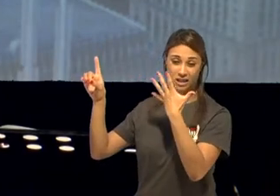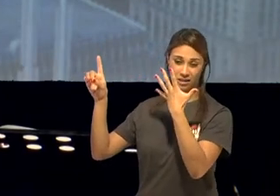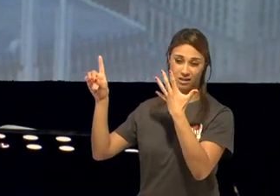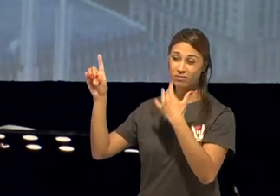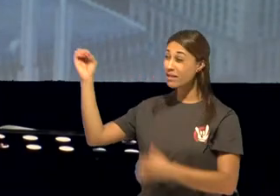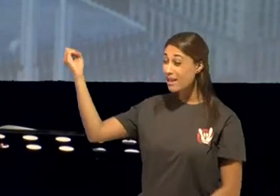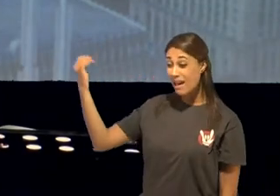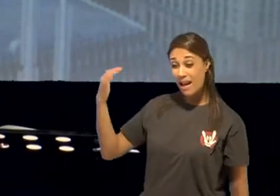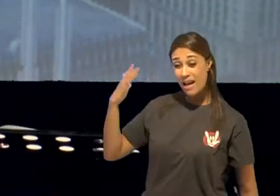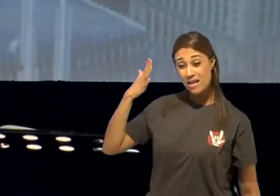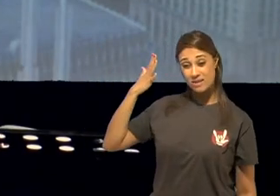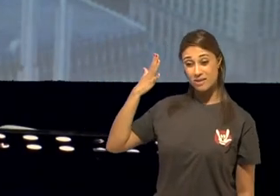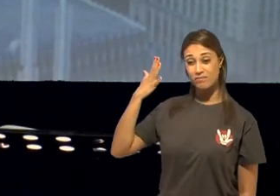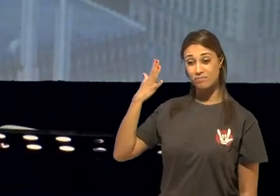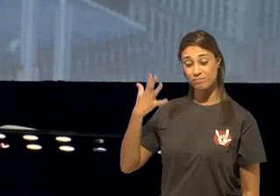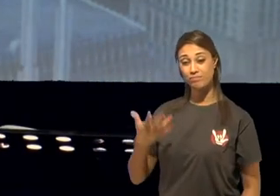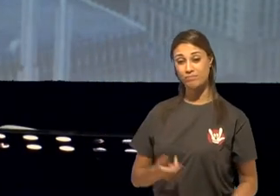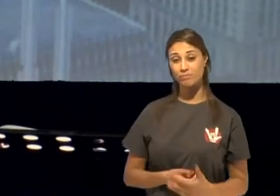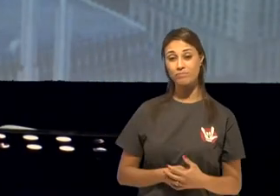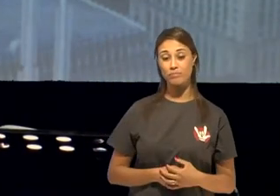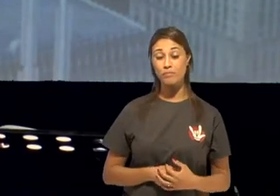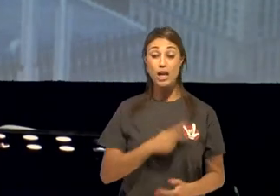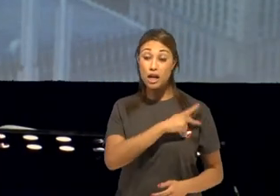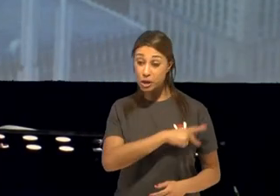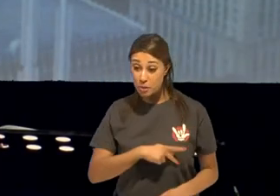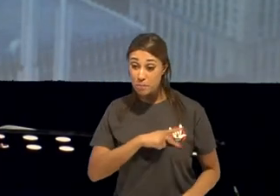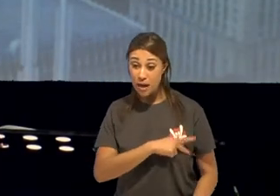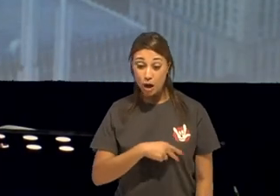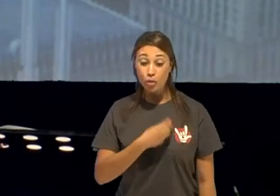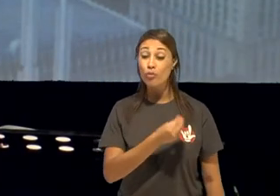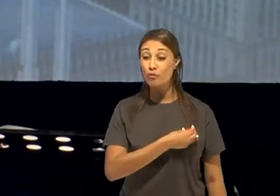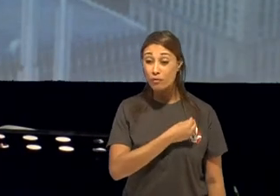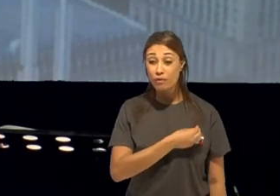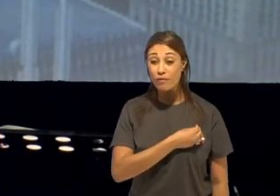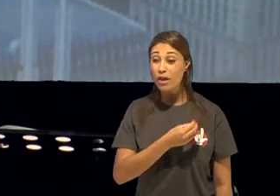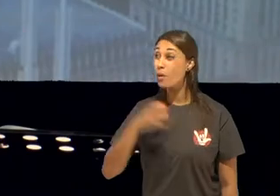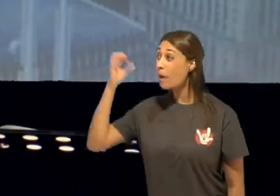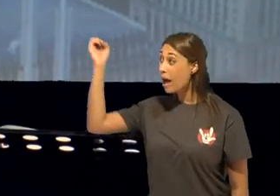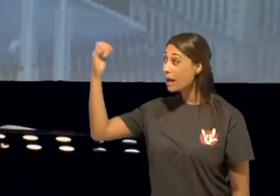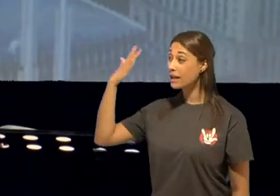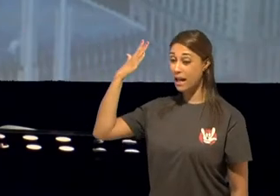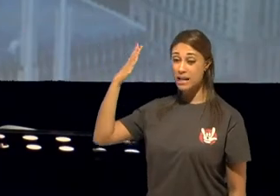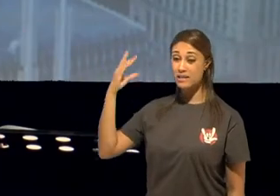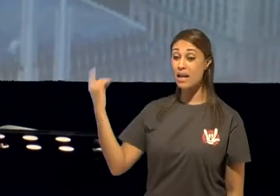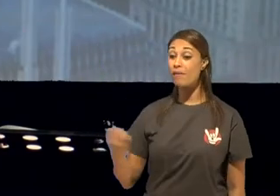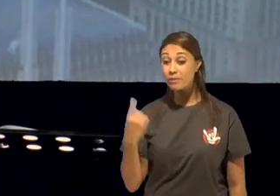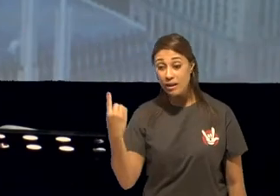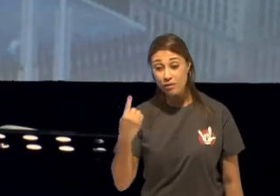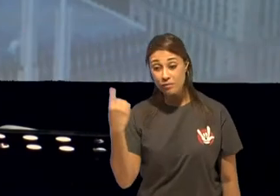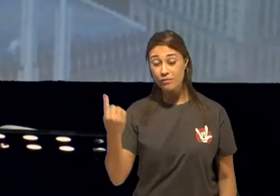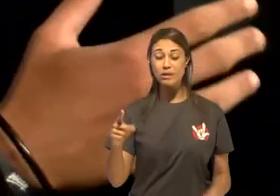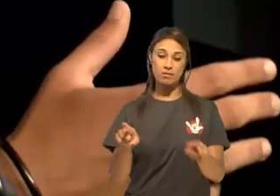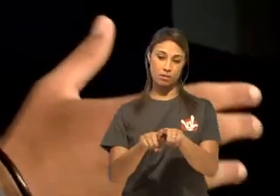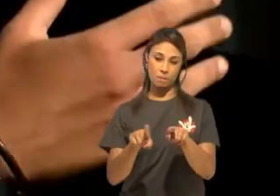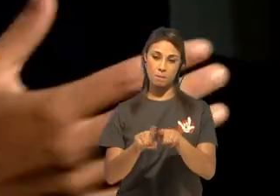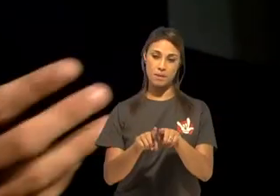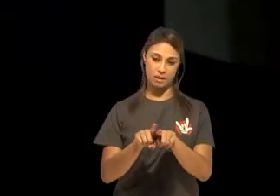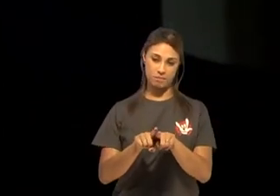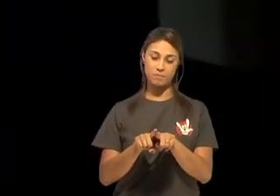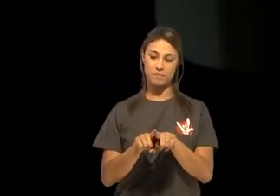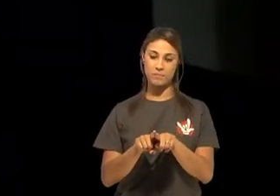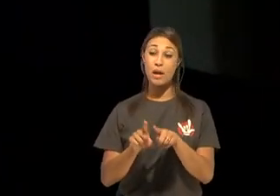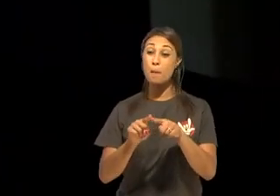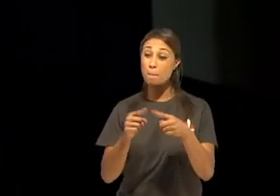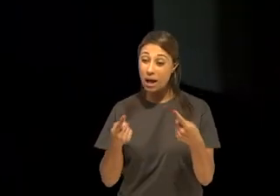de Paulo não houve nenhum homem que entendeu a graça de Deus como Davi. Mas não por causa disso o seu pecado não destruiu toda a